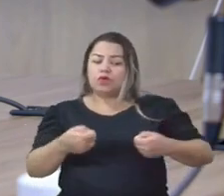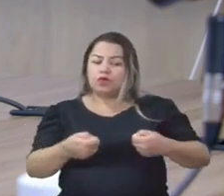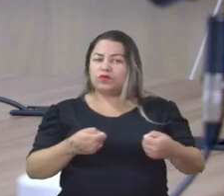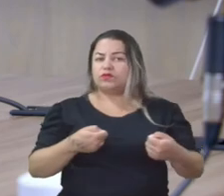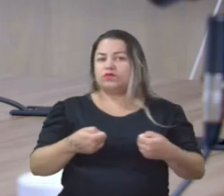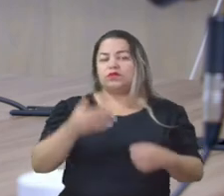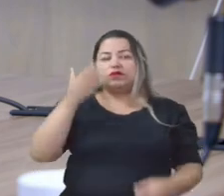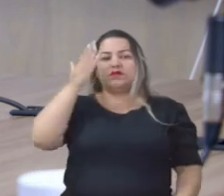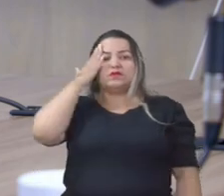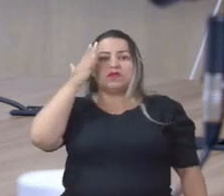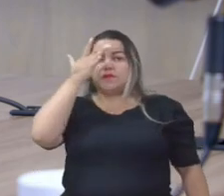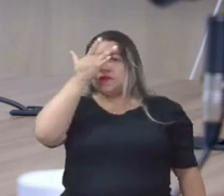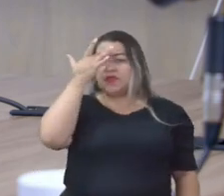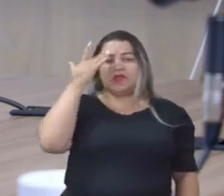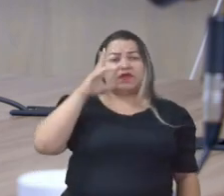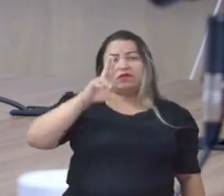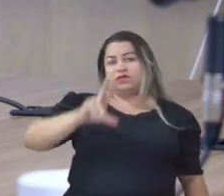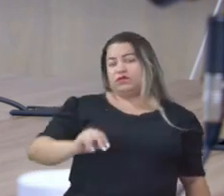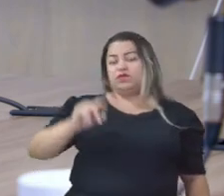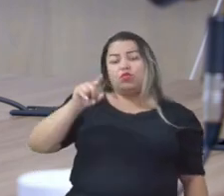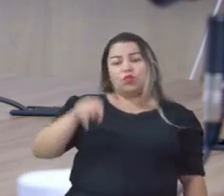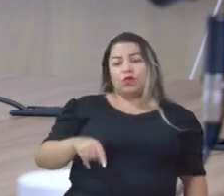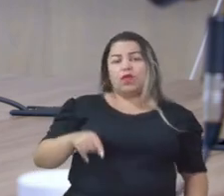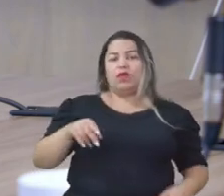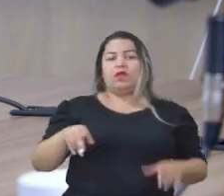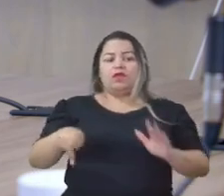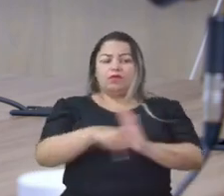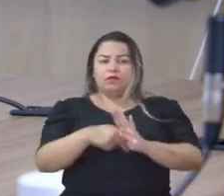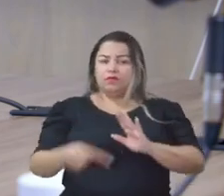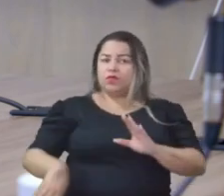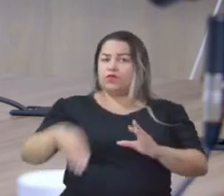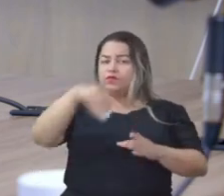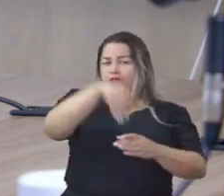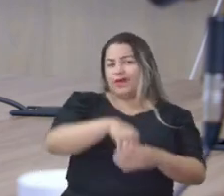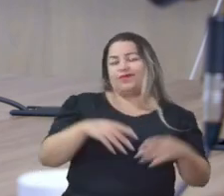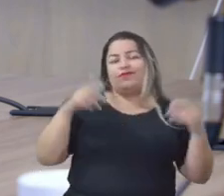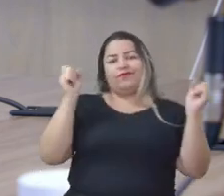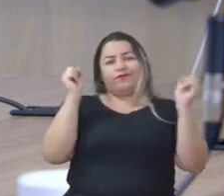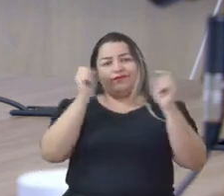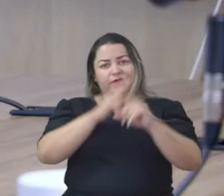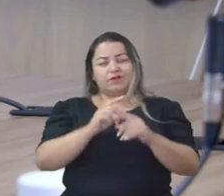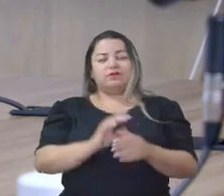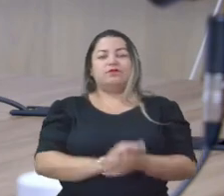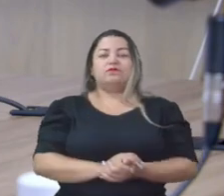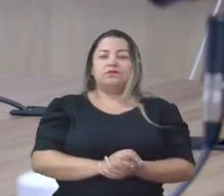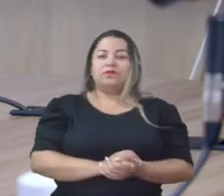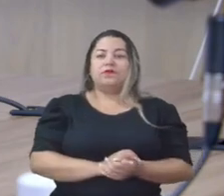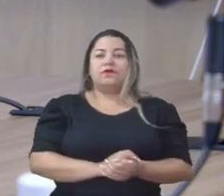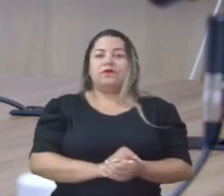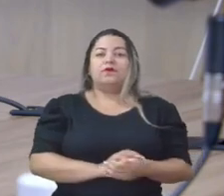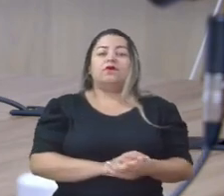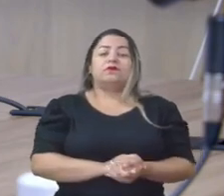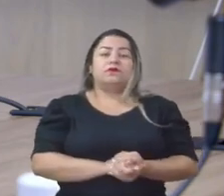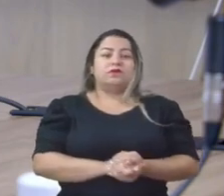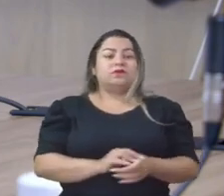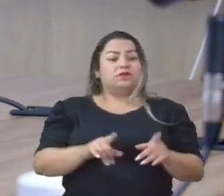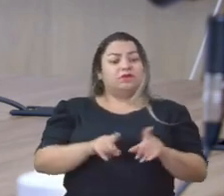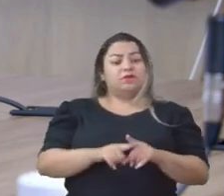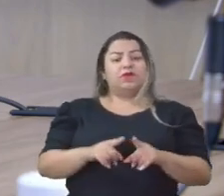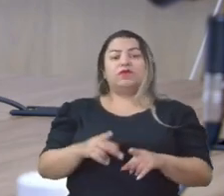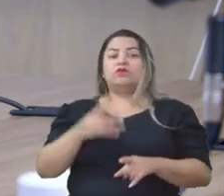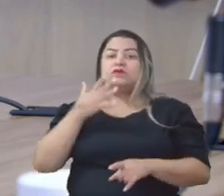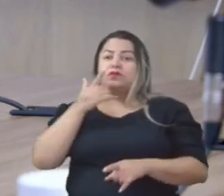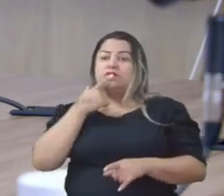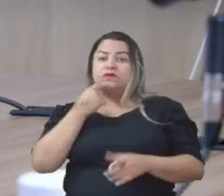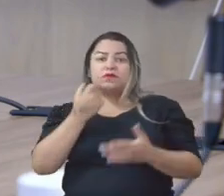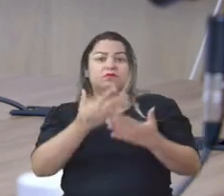de saber quem é e quem não é desse povo, sabe? E aí é muito difícil também definir de modo sanguíneo quem é e quem não